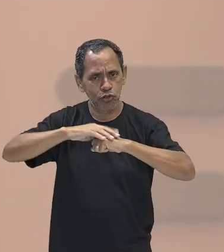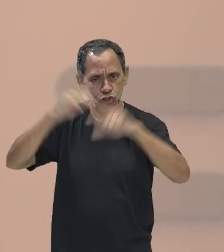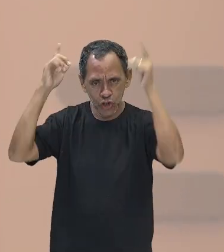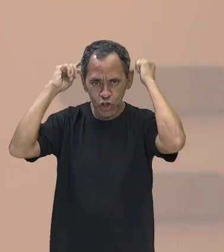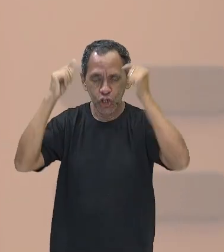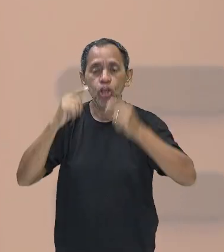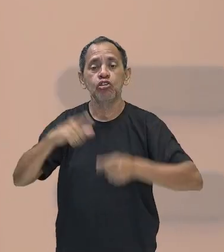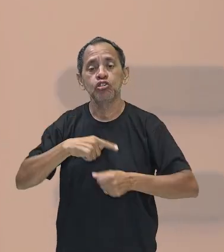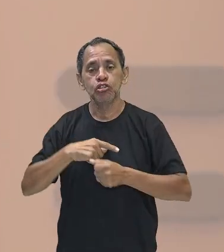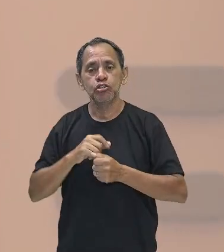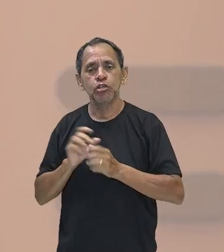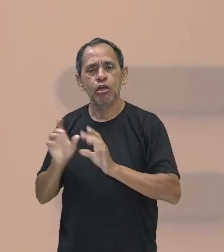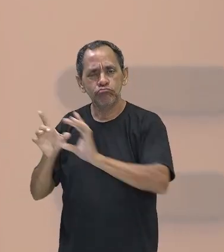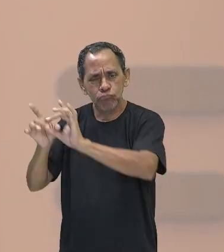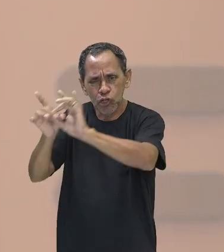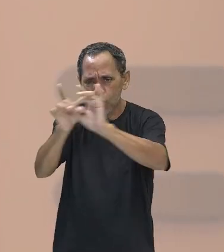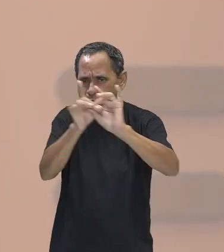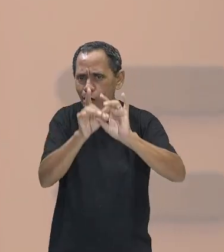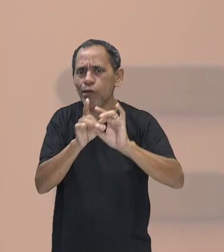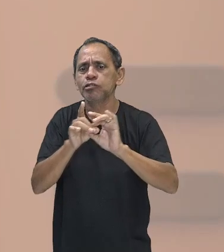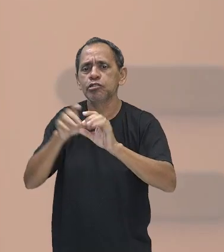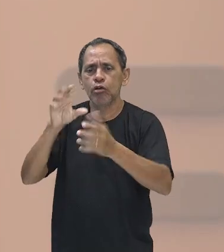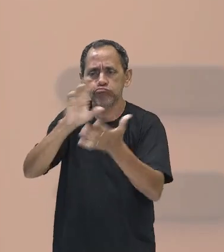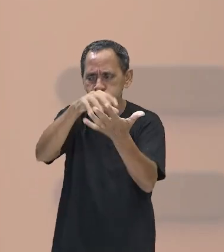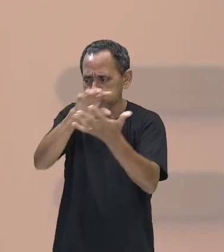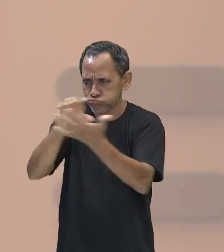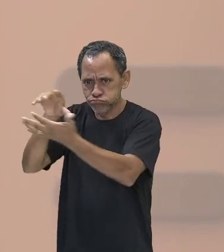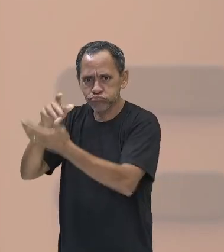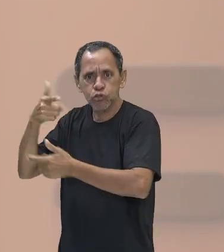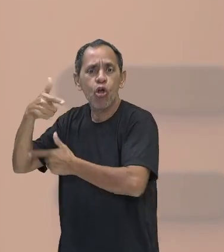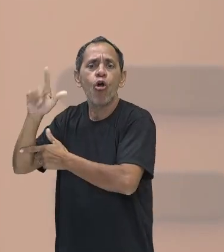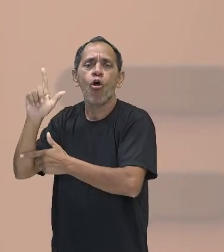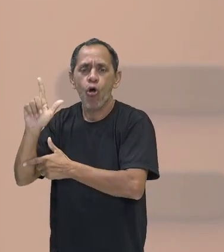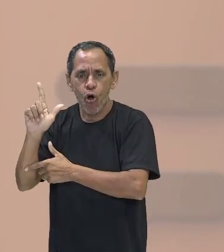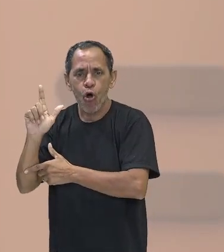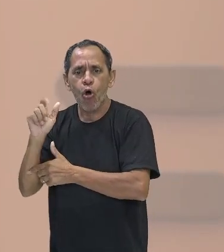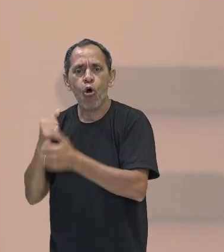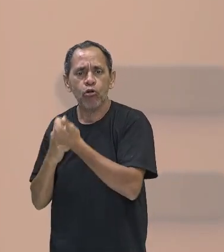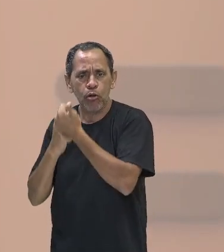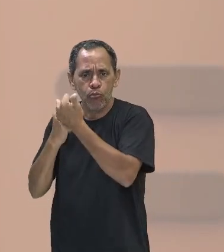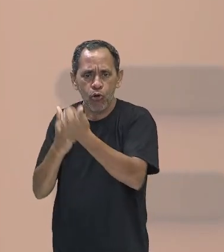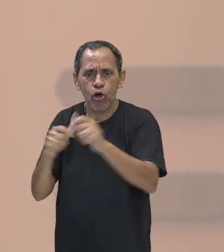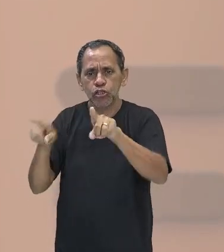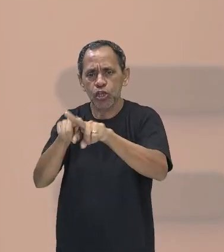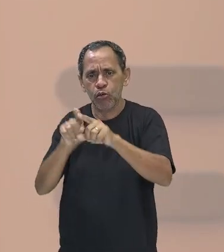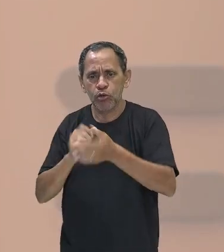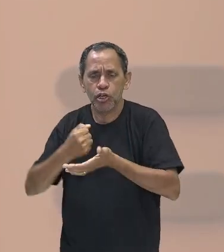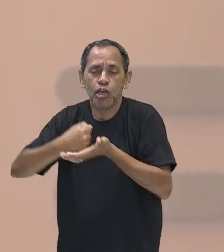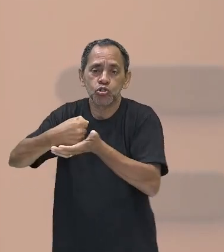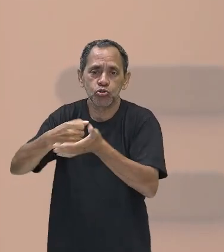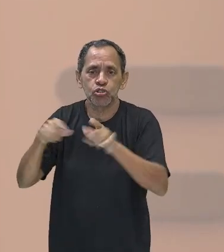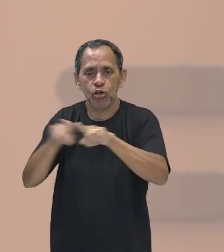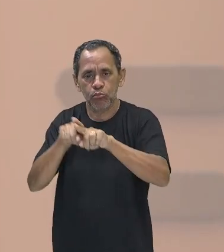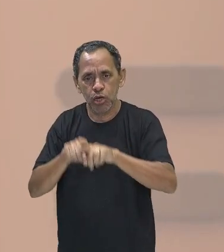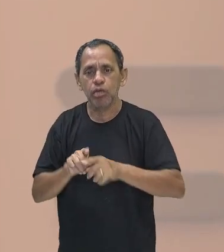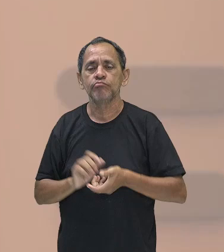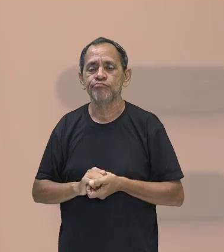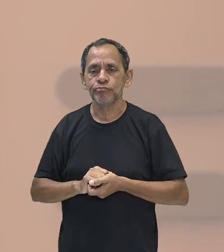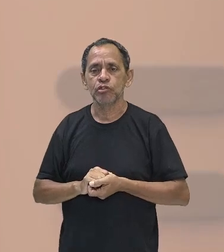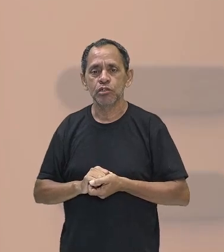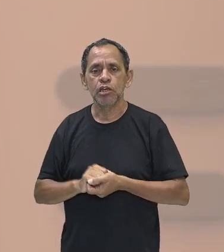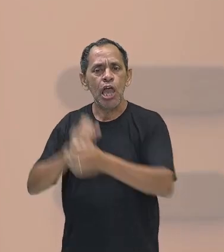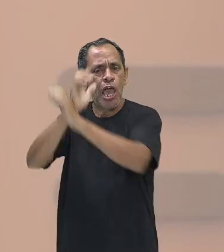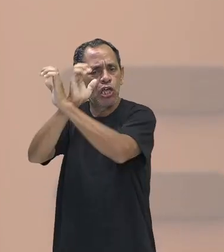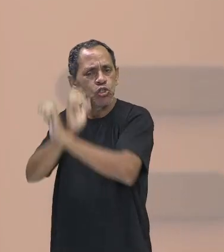outras cidades, ok? Então, era o Esparta, ela só fez ganhar ali o tempo. Eles sabiam que eles eram muito mais numerosos, os